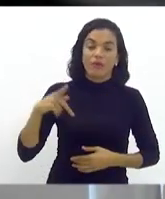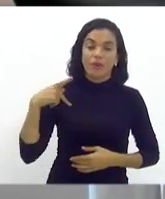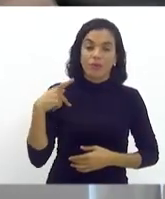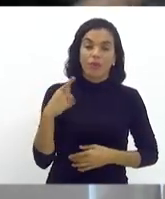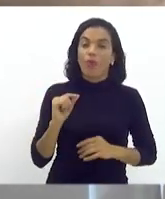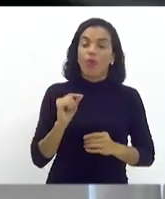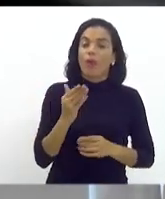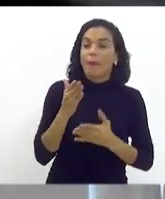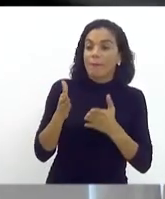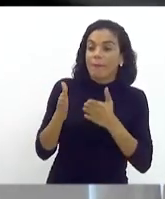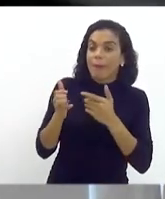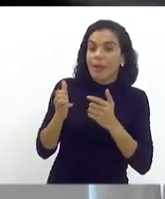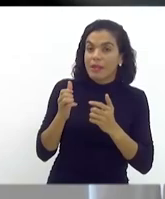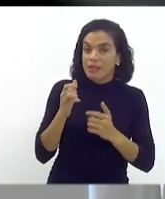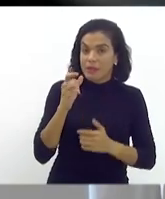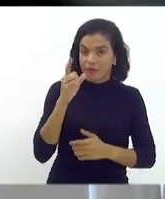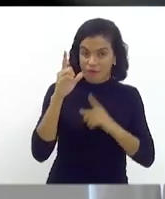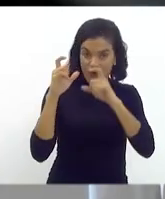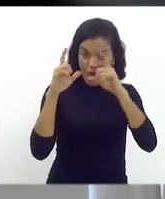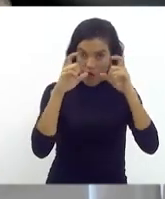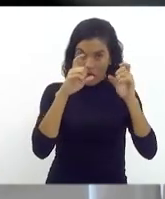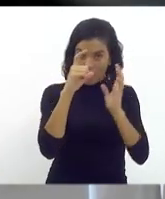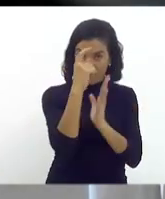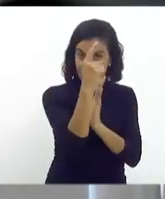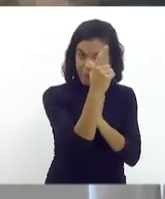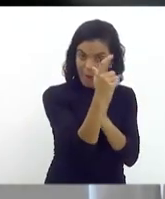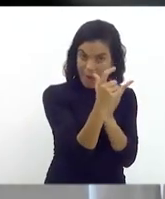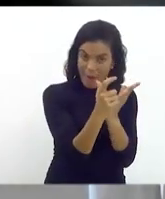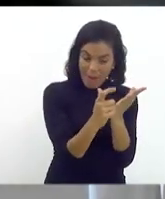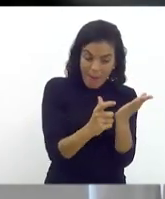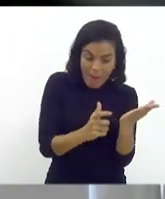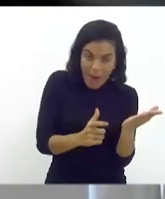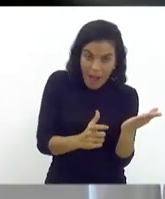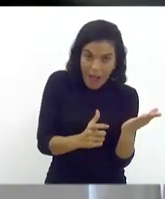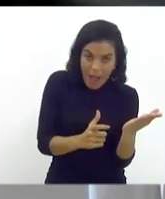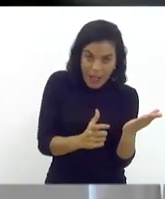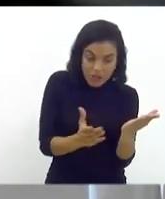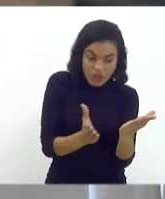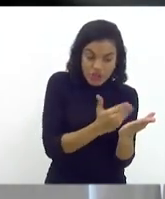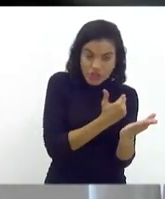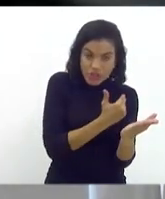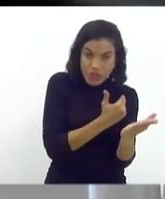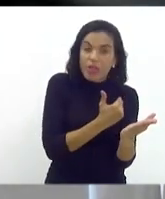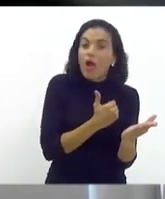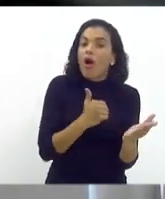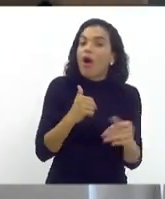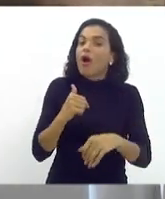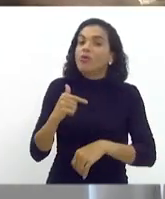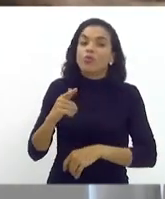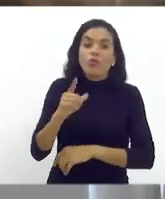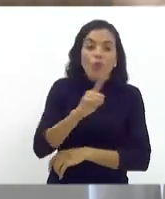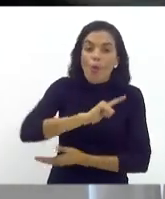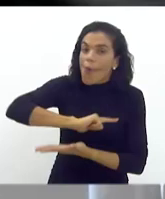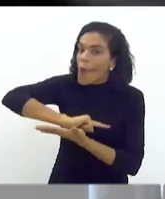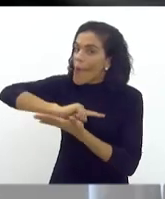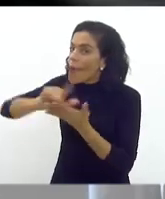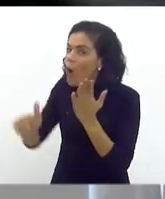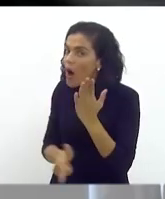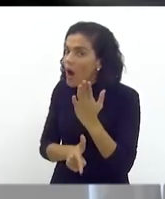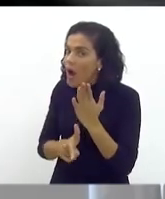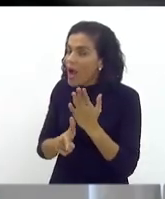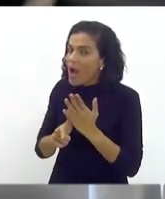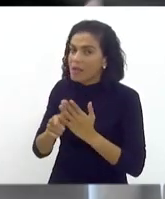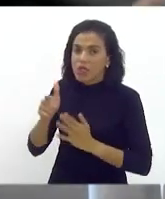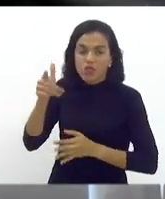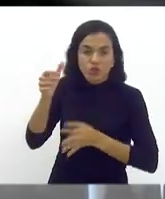pedindo a retirada da imagem da pessoa do álbum de suspeitos quando não tem mais nada mas nós